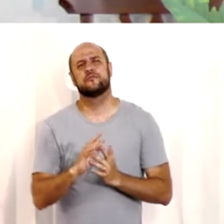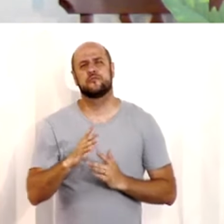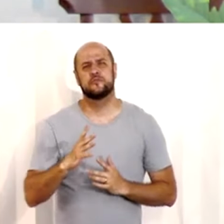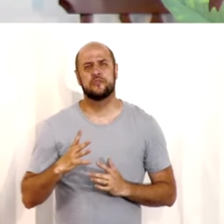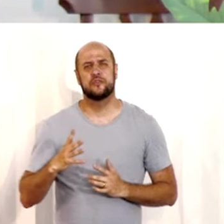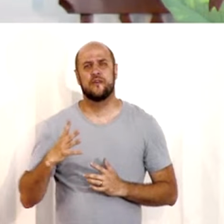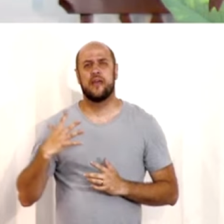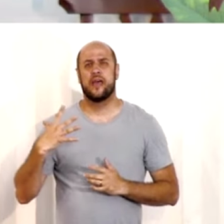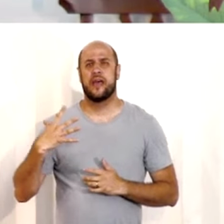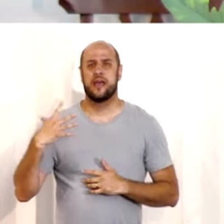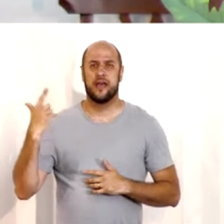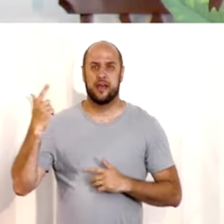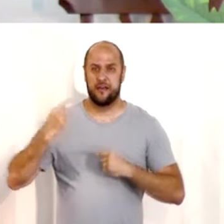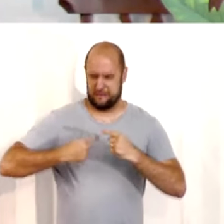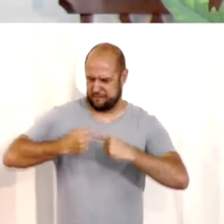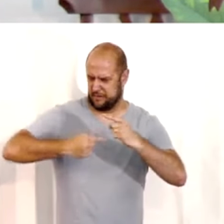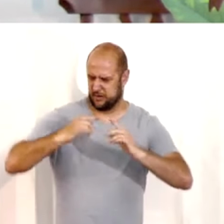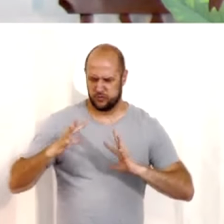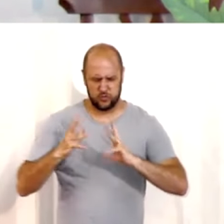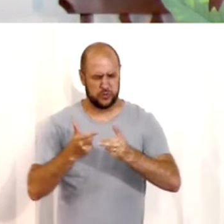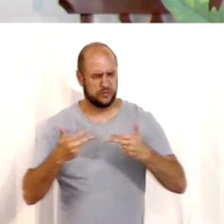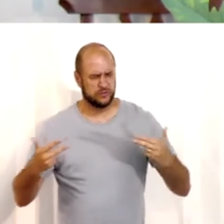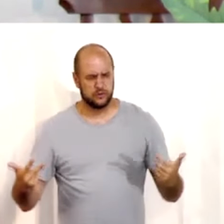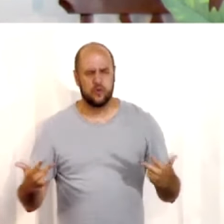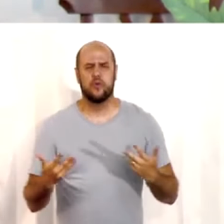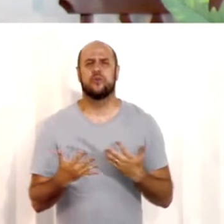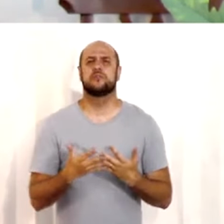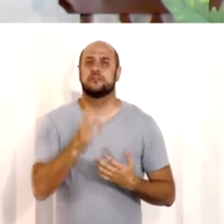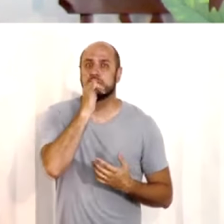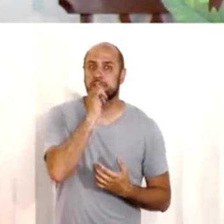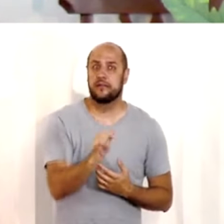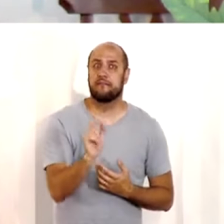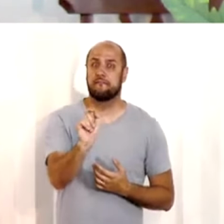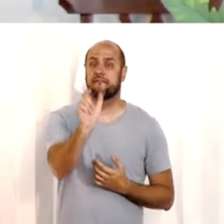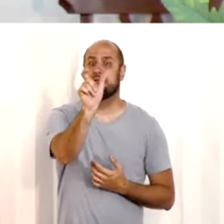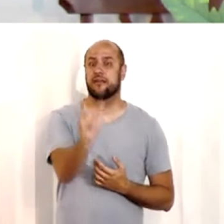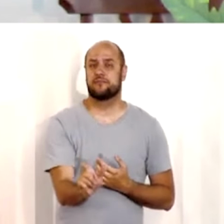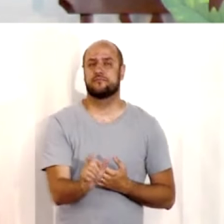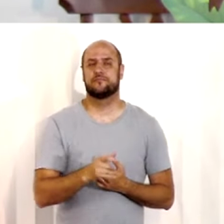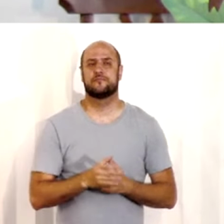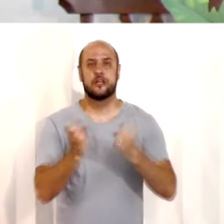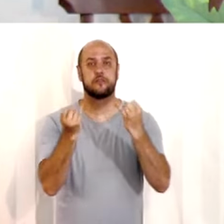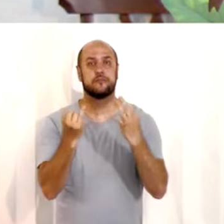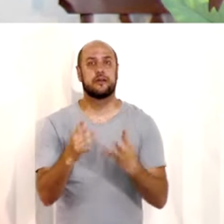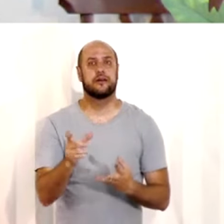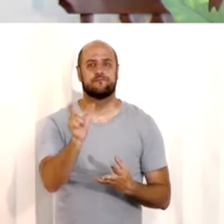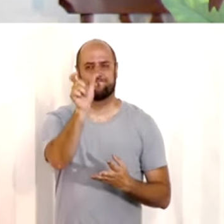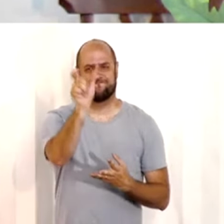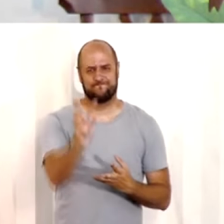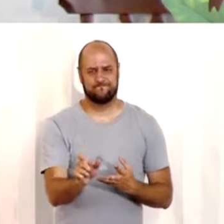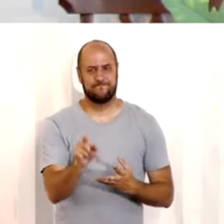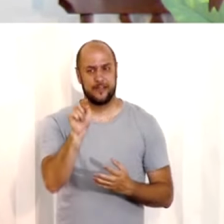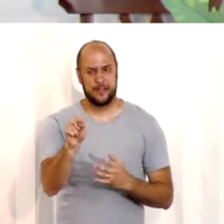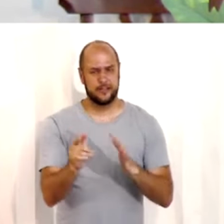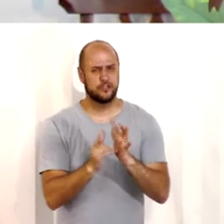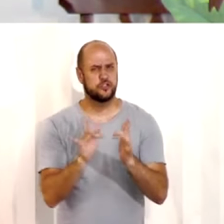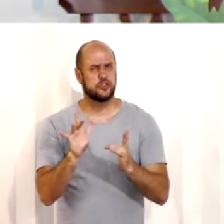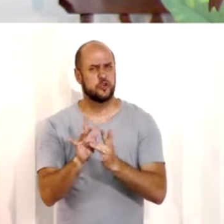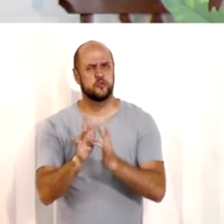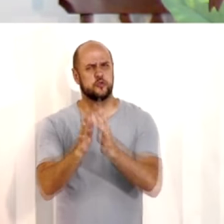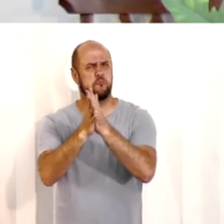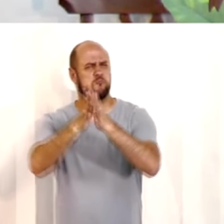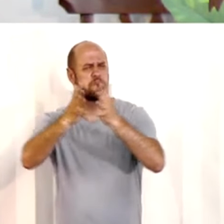as coisas e tal. E aí o autor aos Hebreus vai falar então quem é Jesus. E ele diz, Ele, que é o